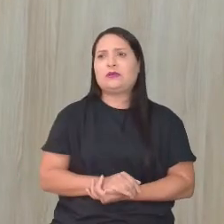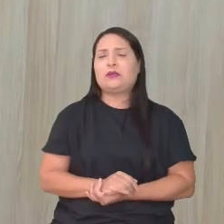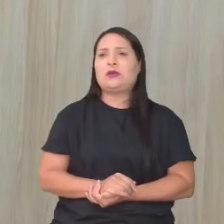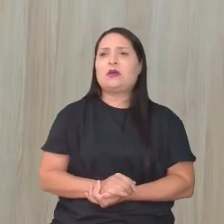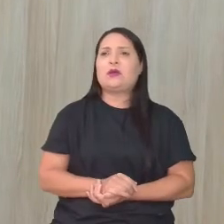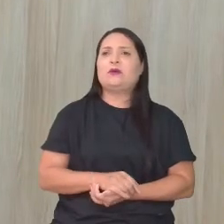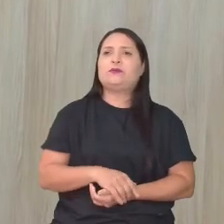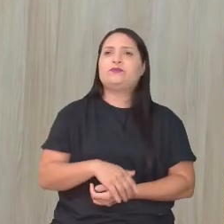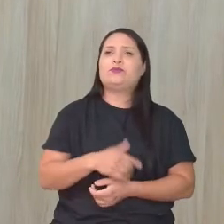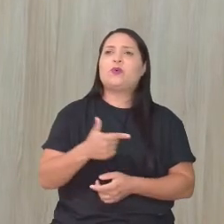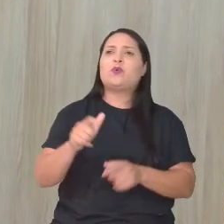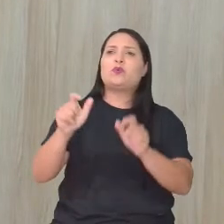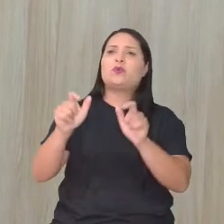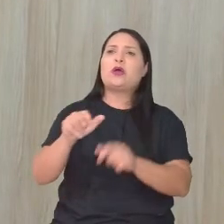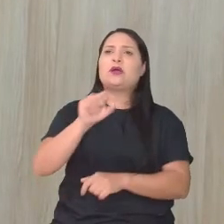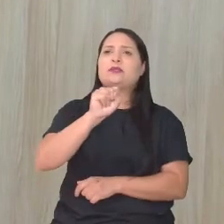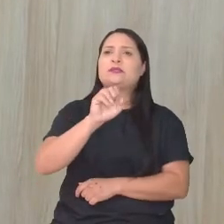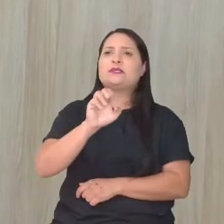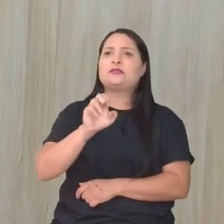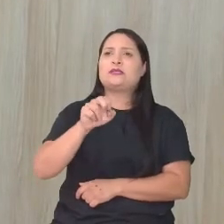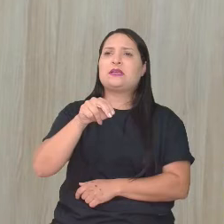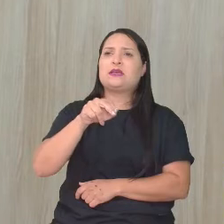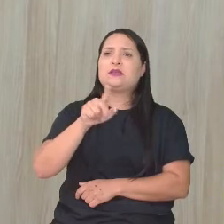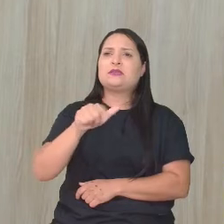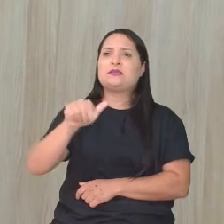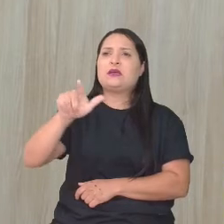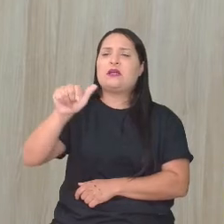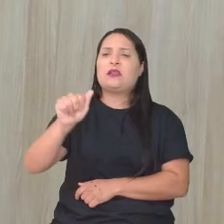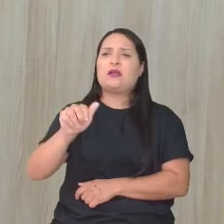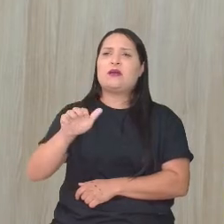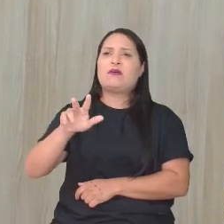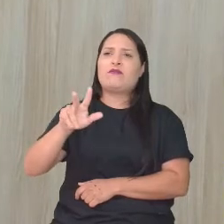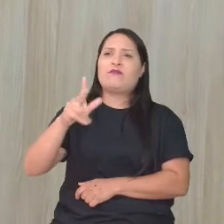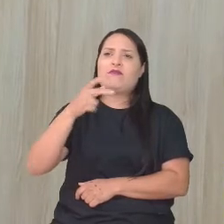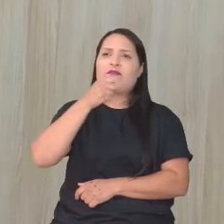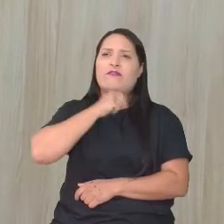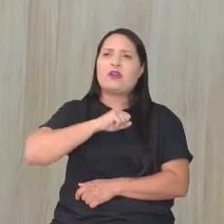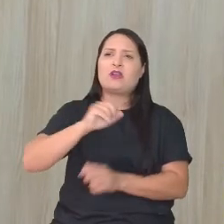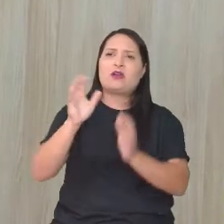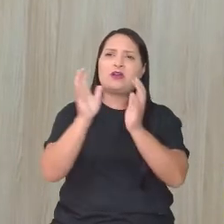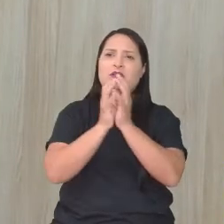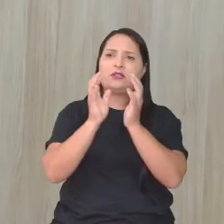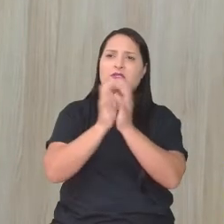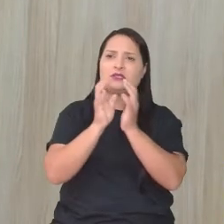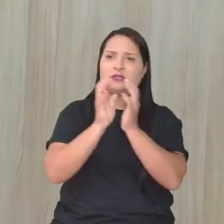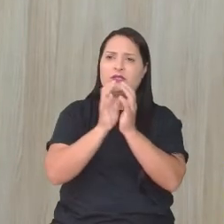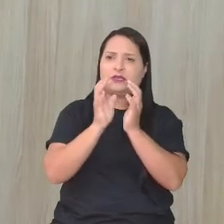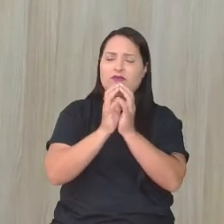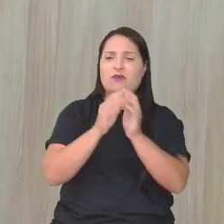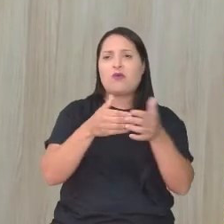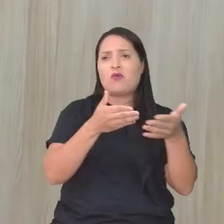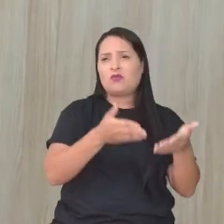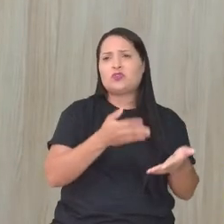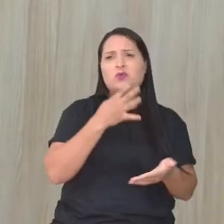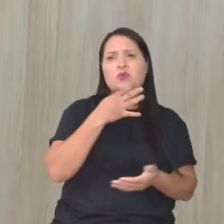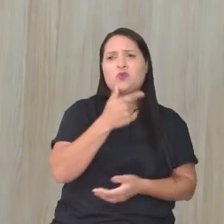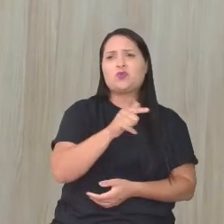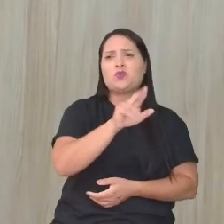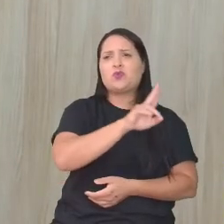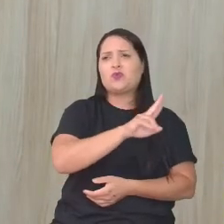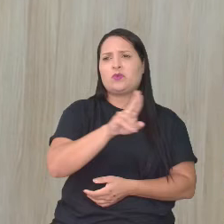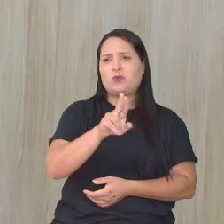Recife. Hoje a gente conhece como outra rua, né? Que é José Martins, certo? Mas ela, por muito tempo,